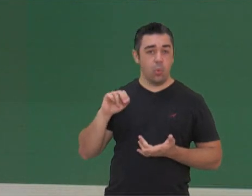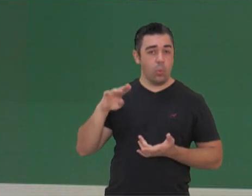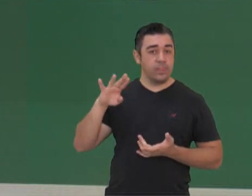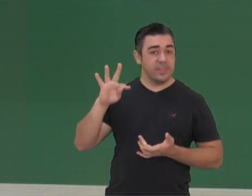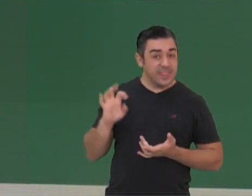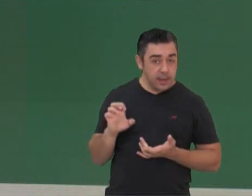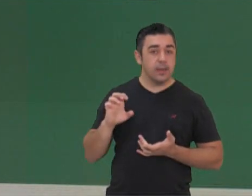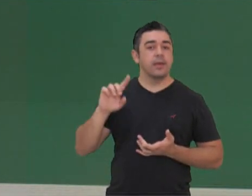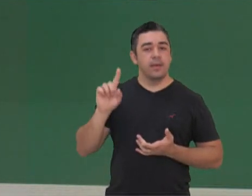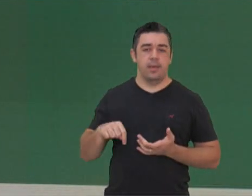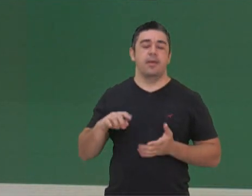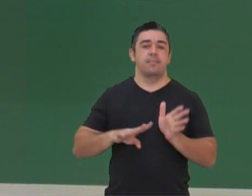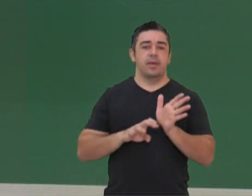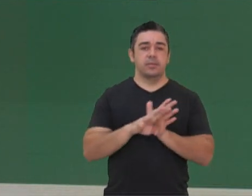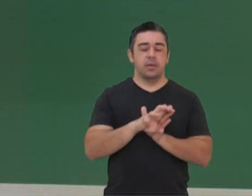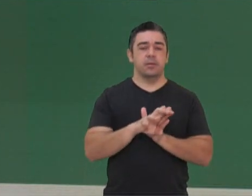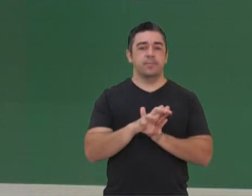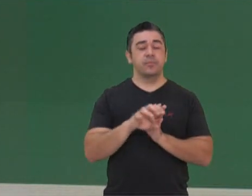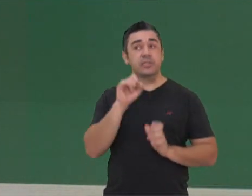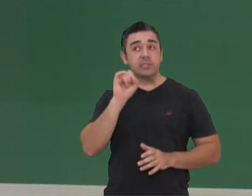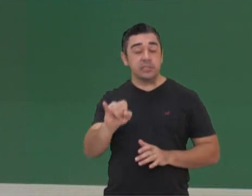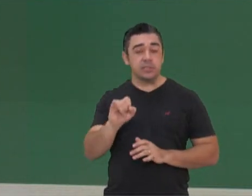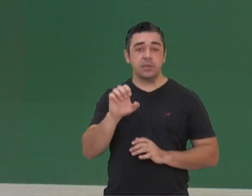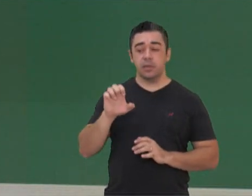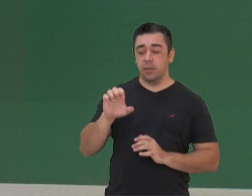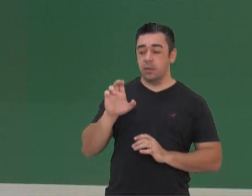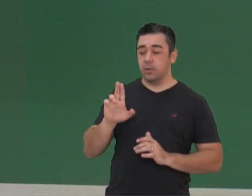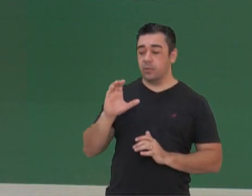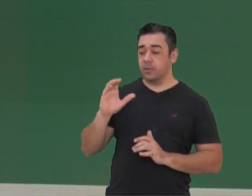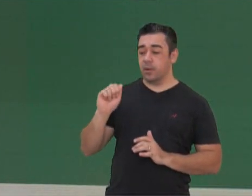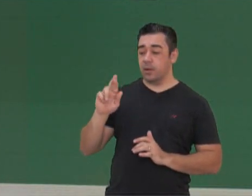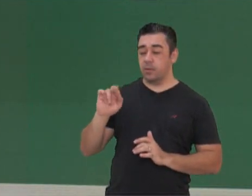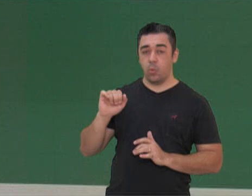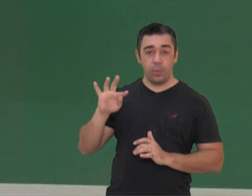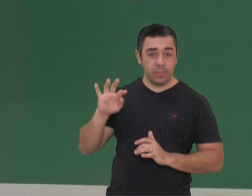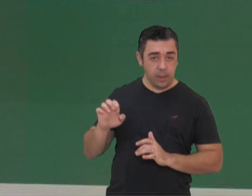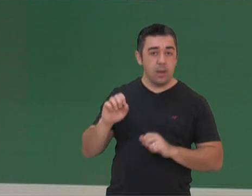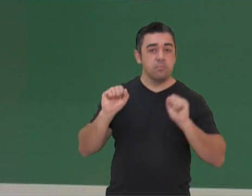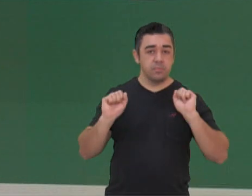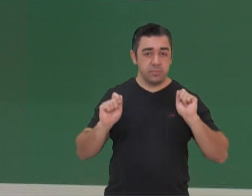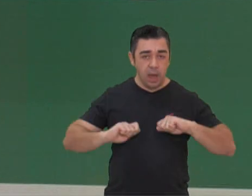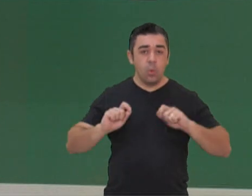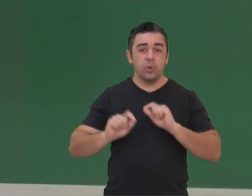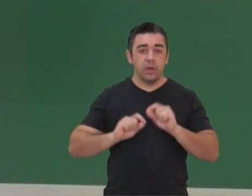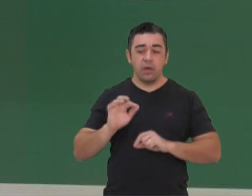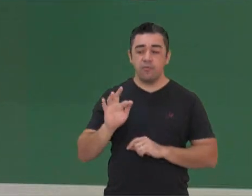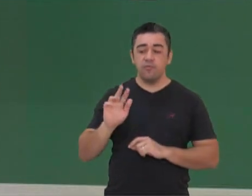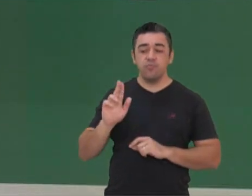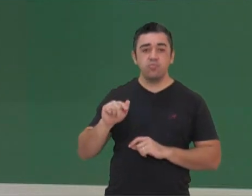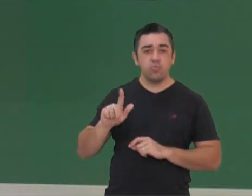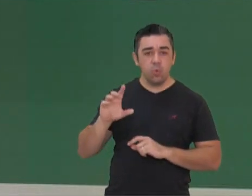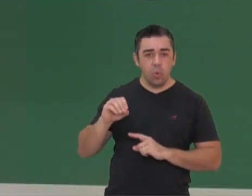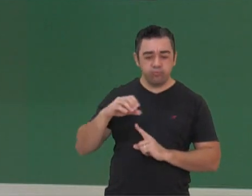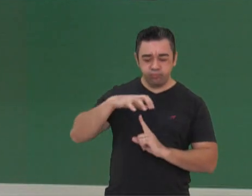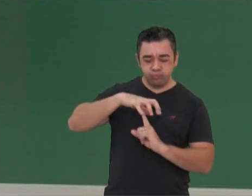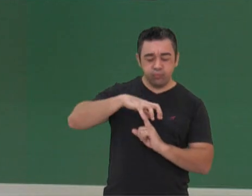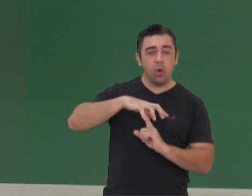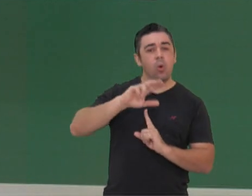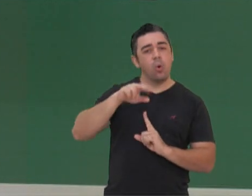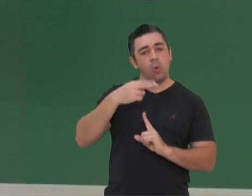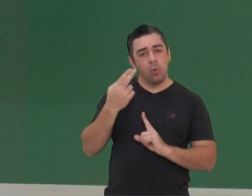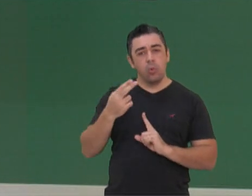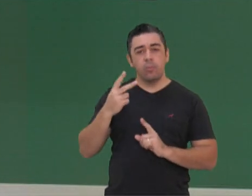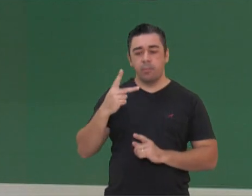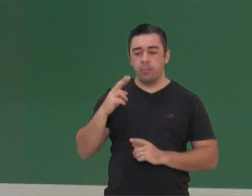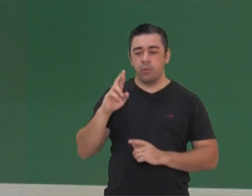uma célula eucarionte, aí poderia ser um fungo, poderia ser um protozoário, tá? Então, eu só tenho certeza que é uma bactéria